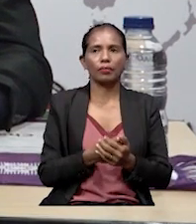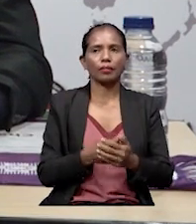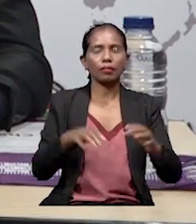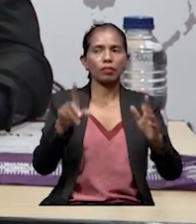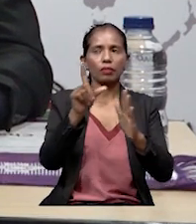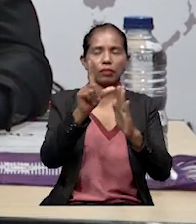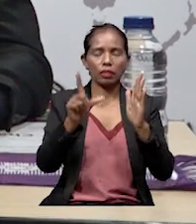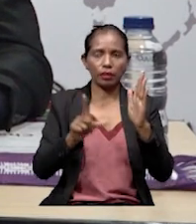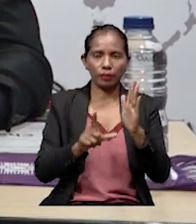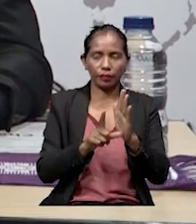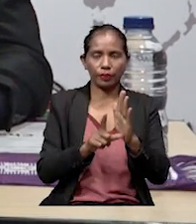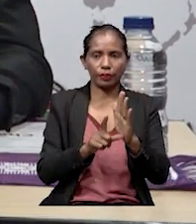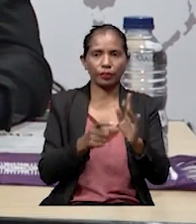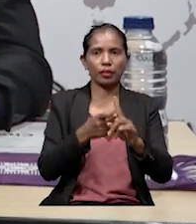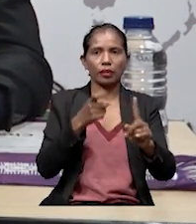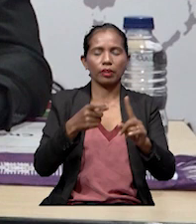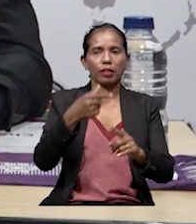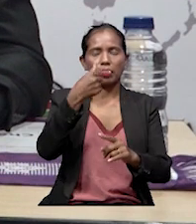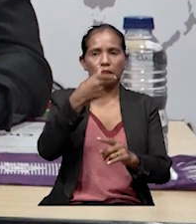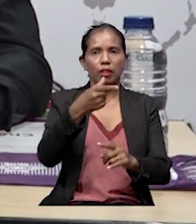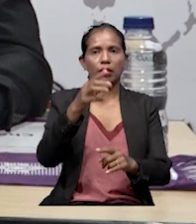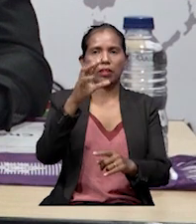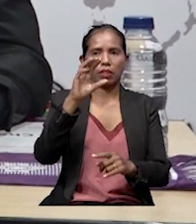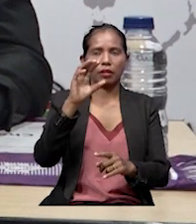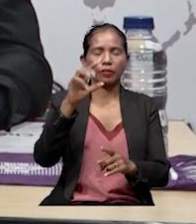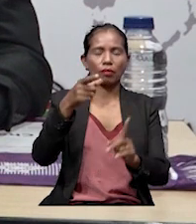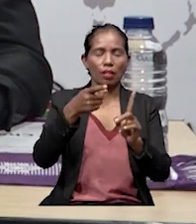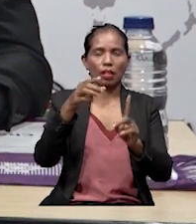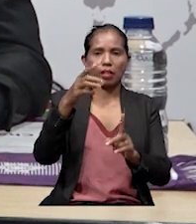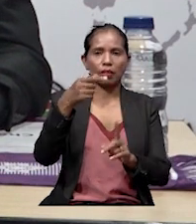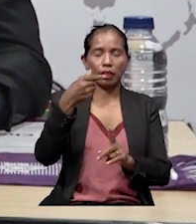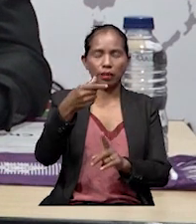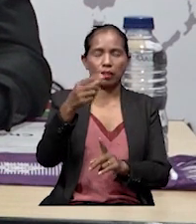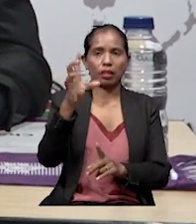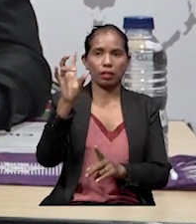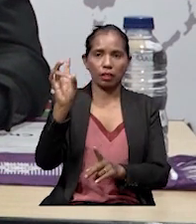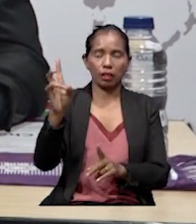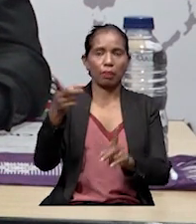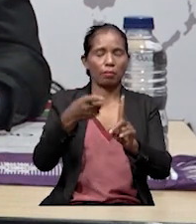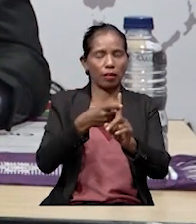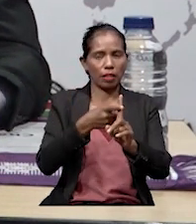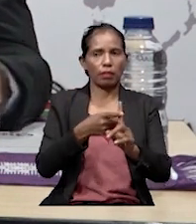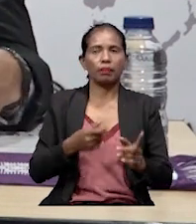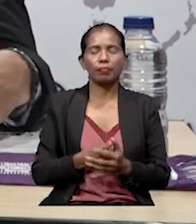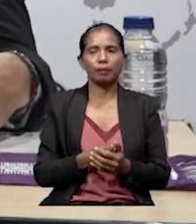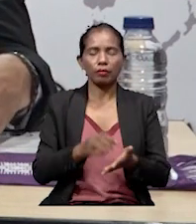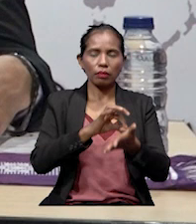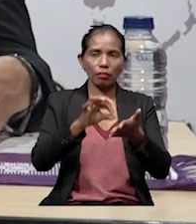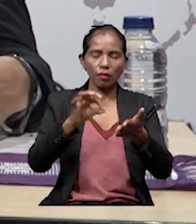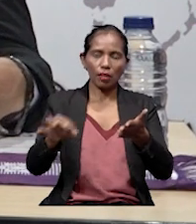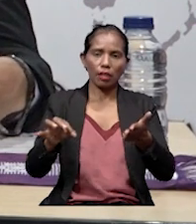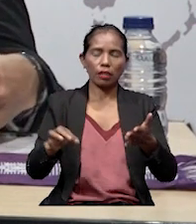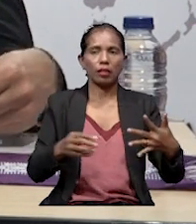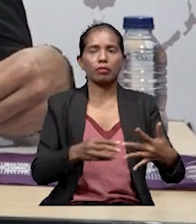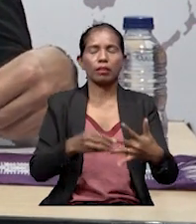constitucionga, trataduga, o emabolo G7 Plus Charter, carta G7 mais nian. Nebe registrado oficialmente